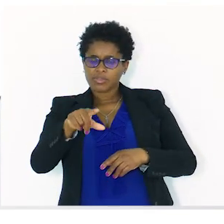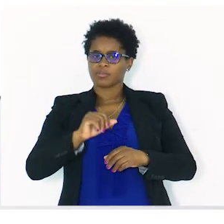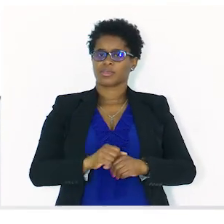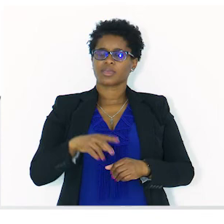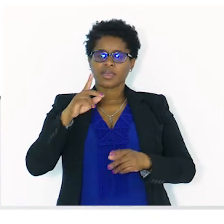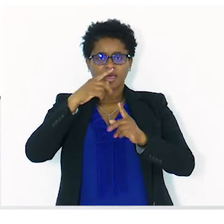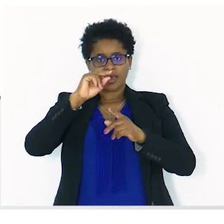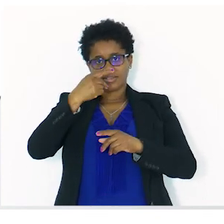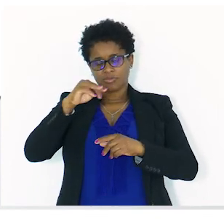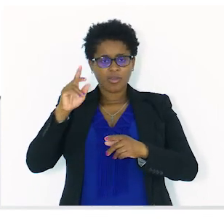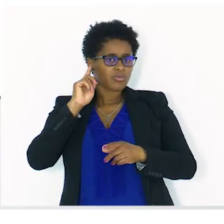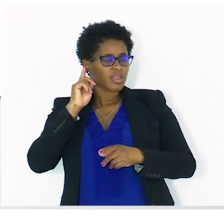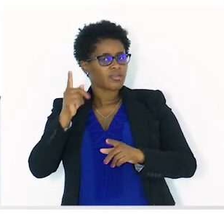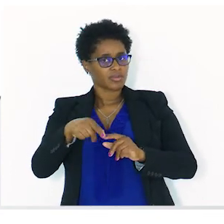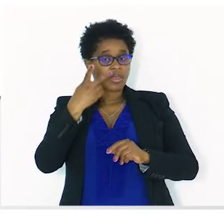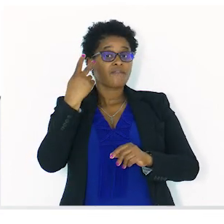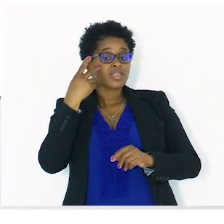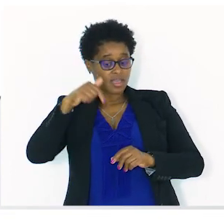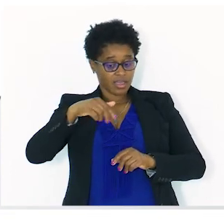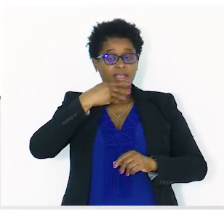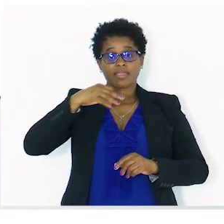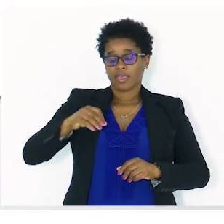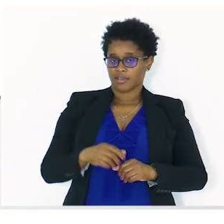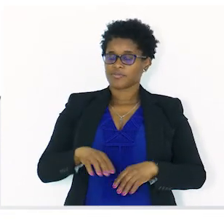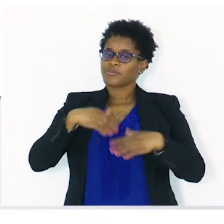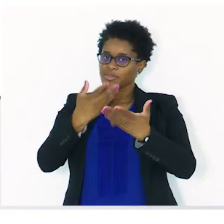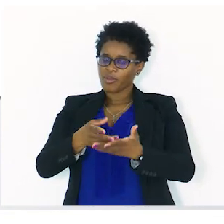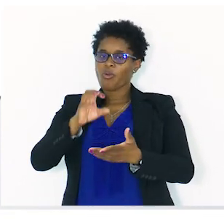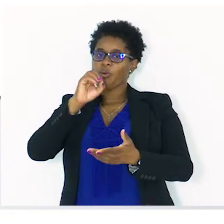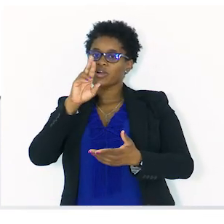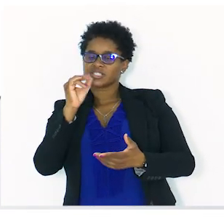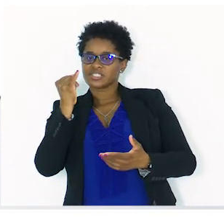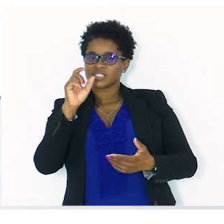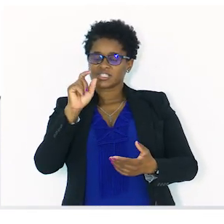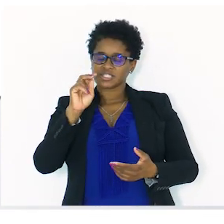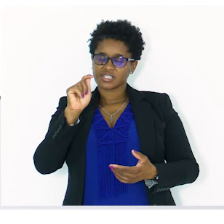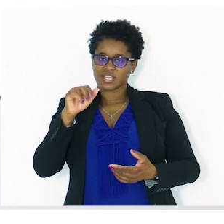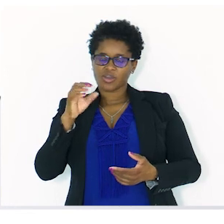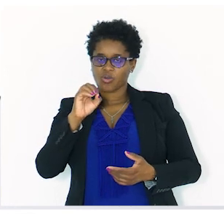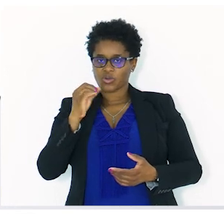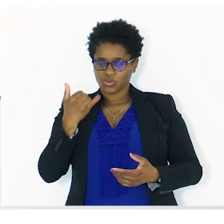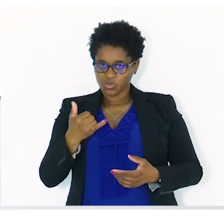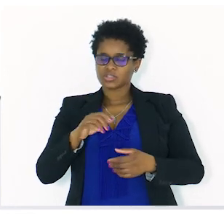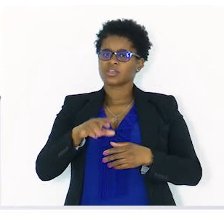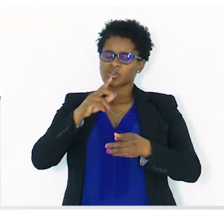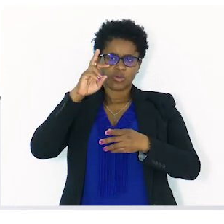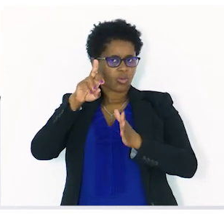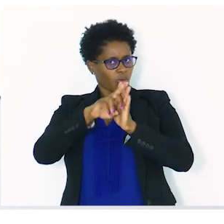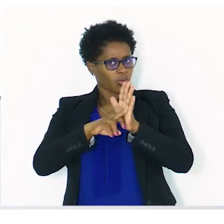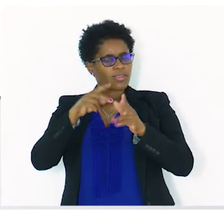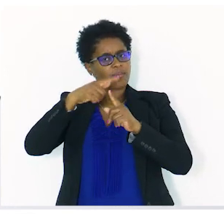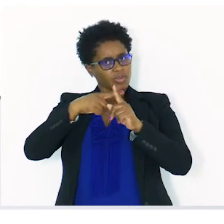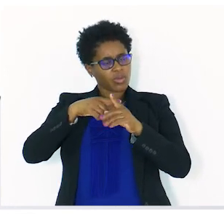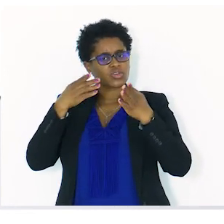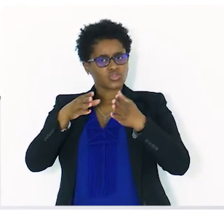é importante para a manutenção da vida na Terra, pois fornece oxigênio, regula a temperatura, contribui para o ciclo